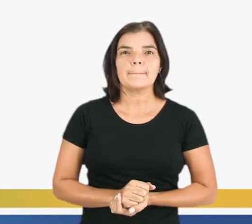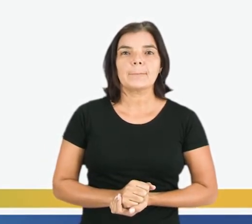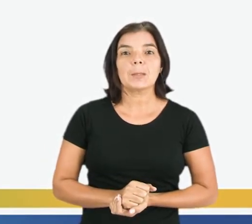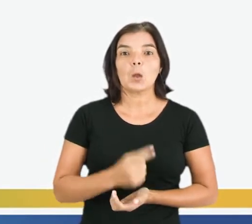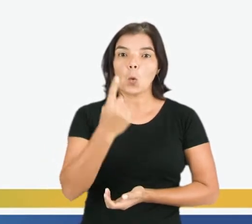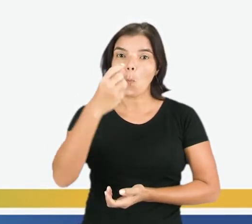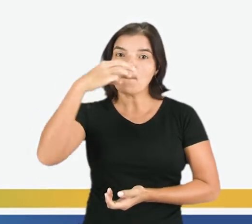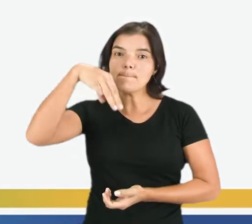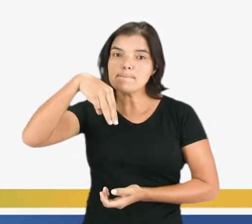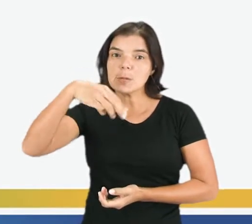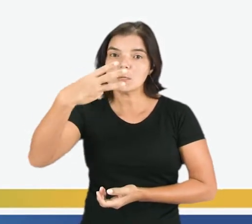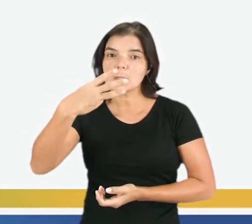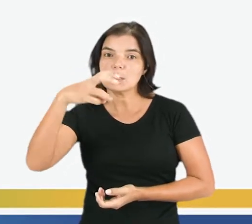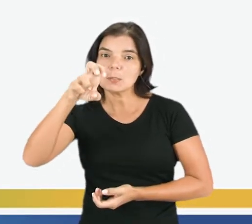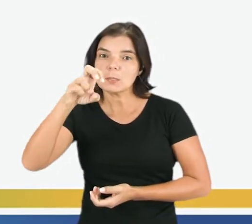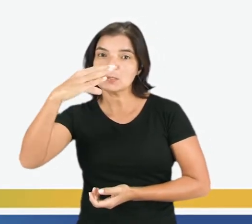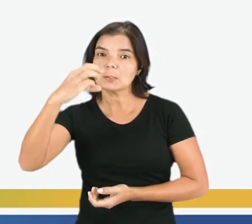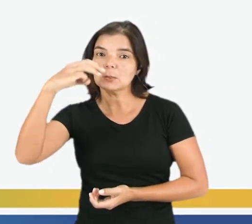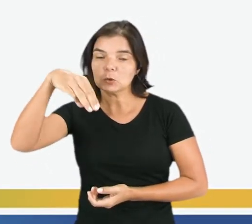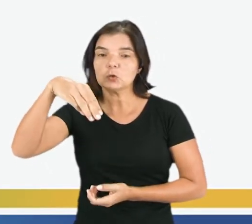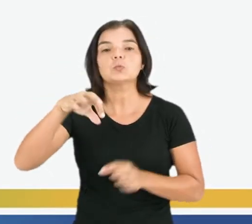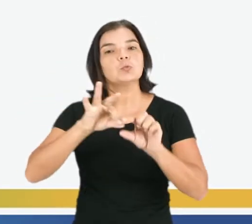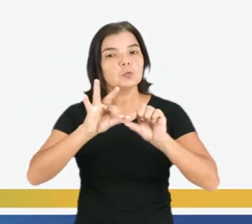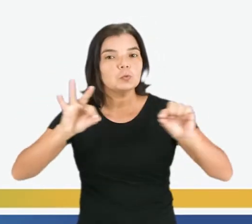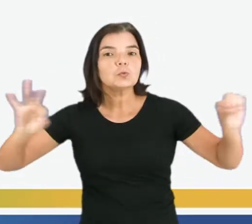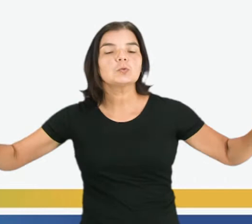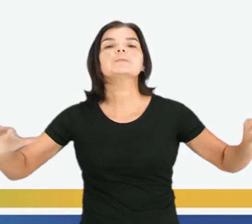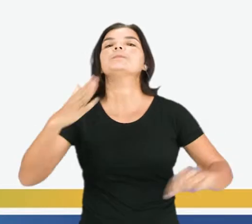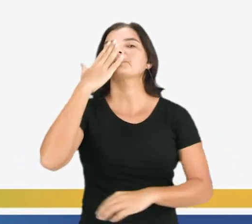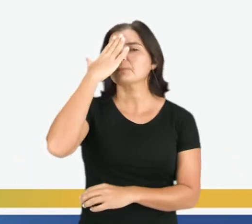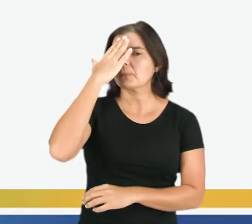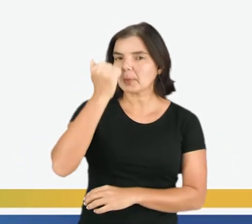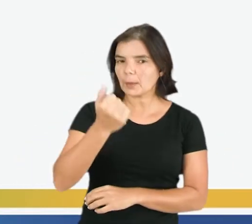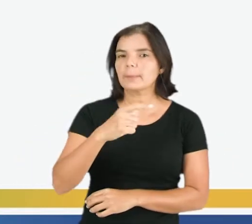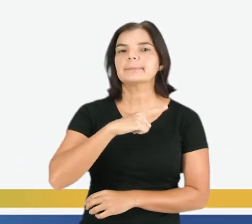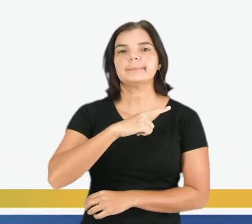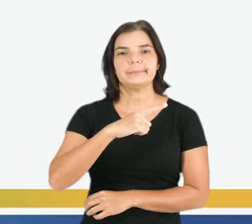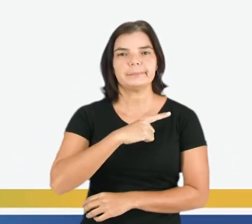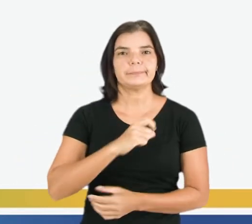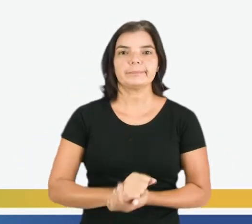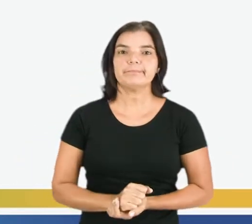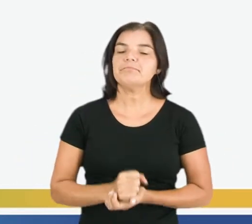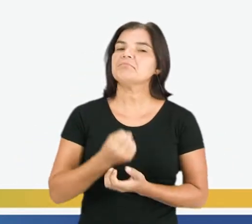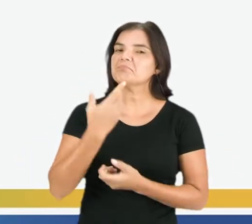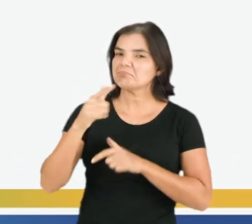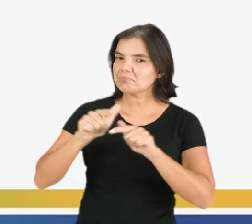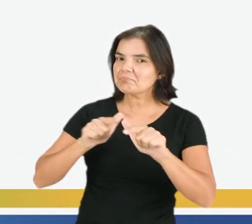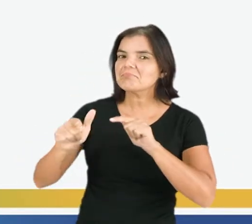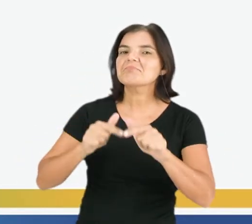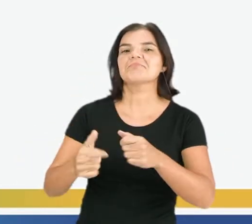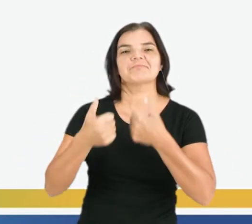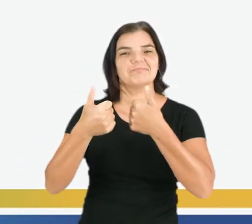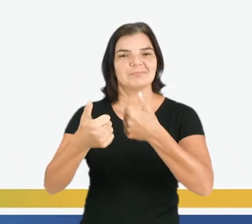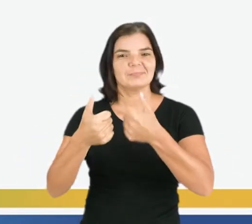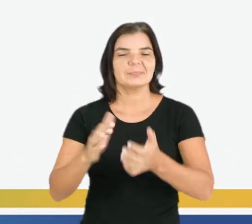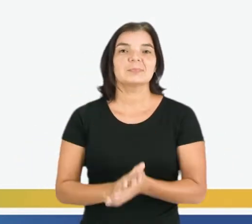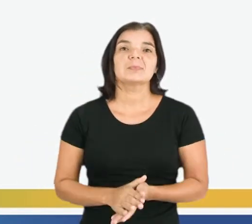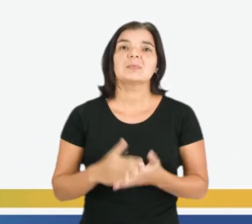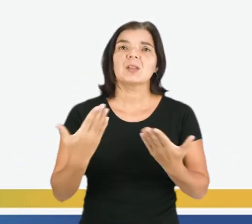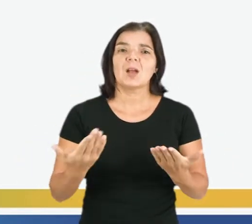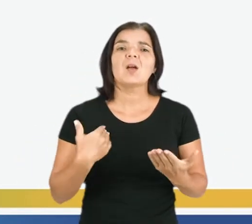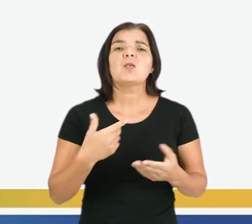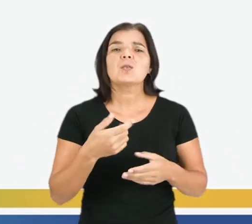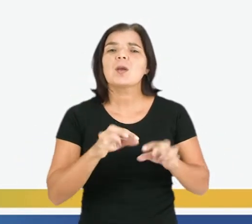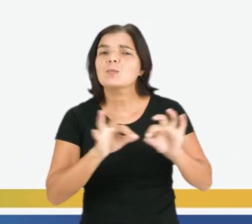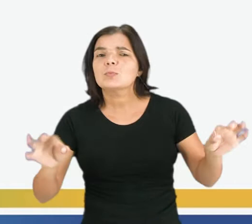1 metro e 35 centímetros de comprimento. sabemos que comprimento deve ter. Bom trabalho, Stretch. Muito bem. Eu quero